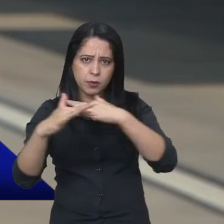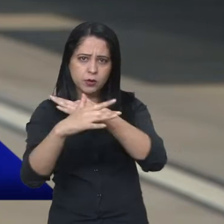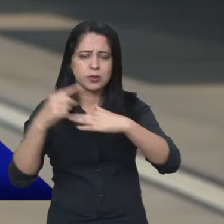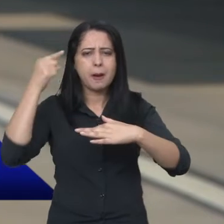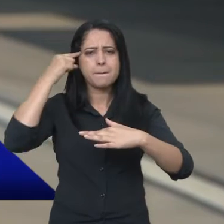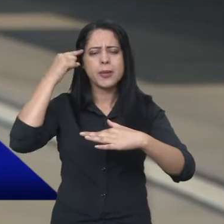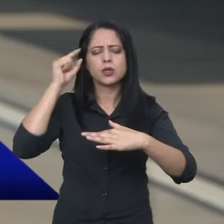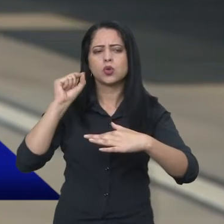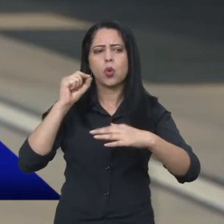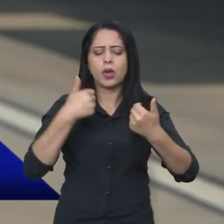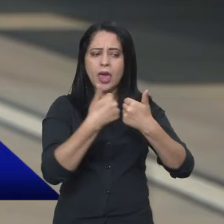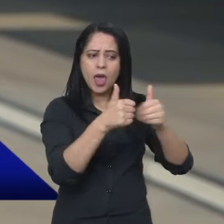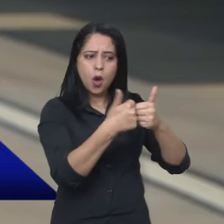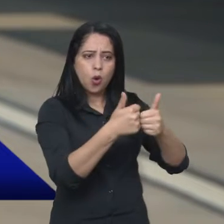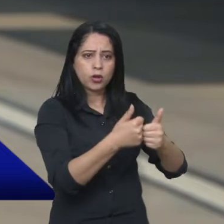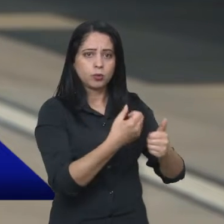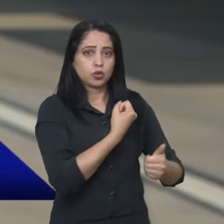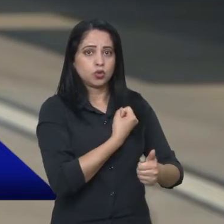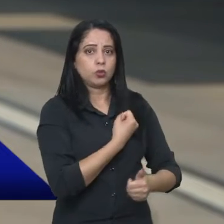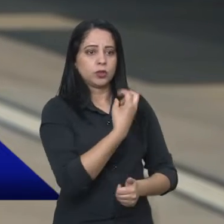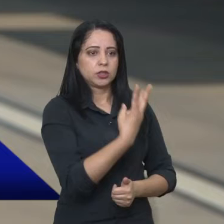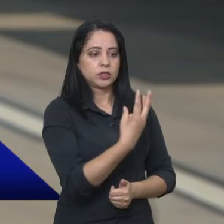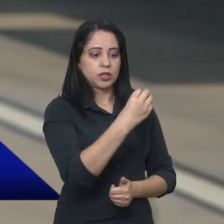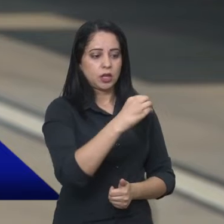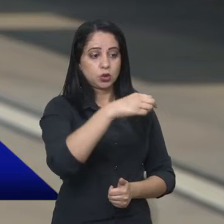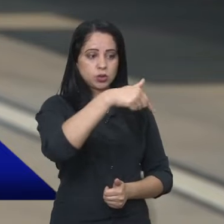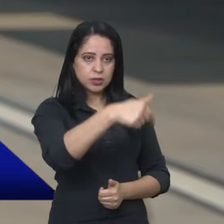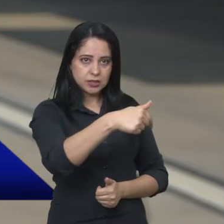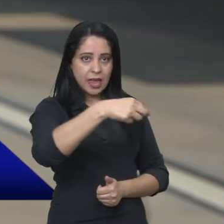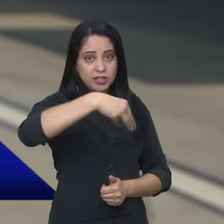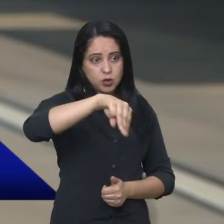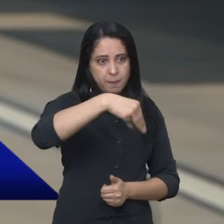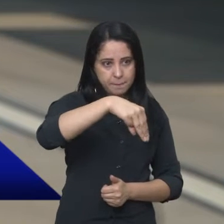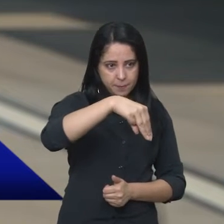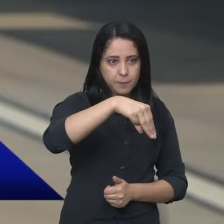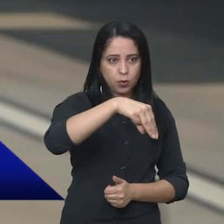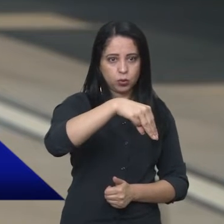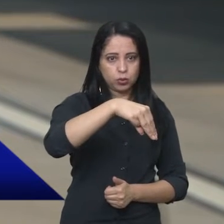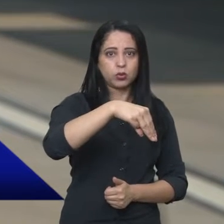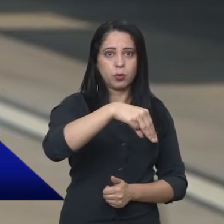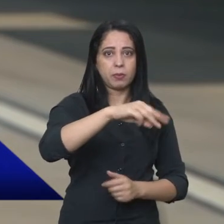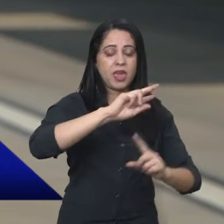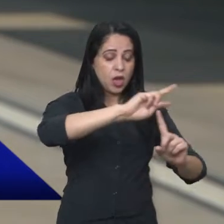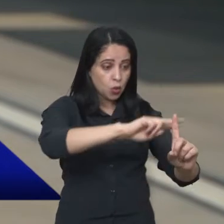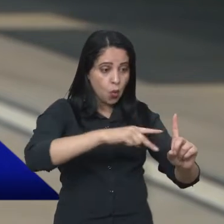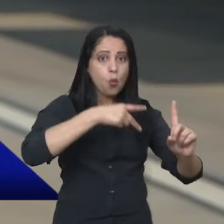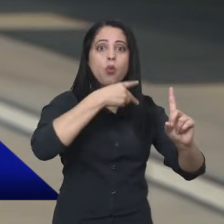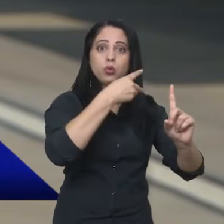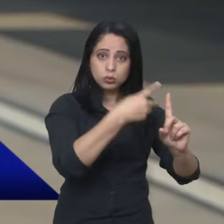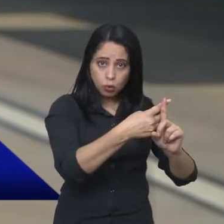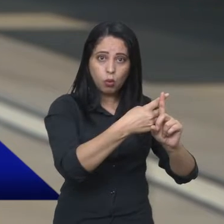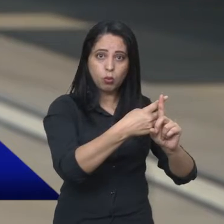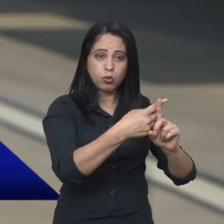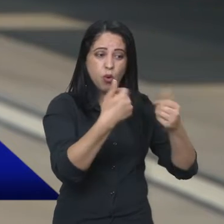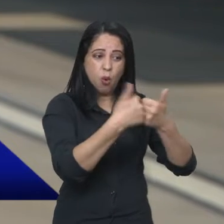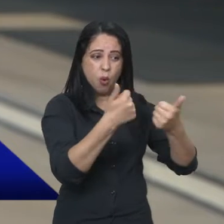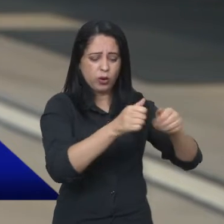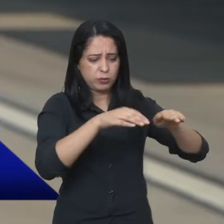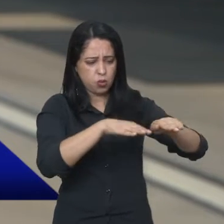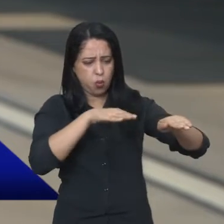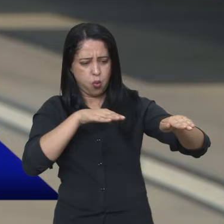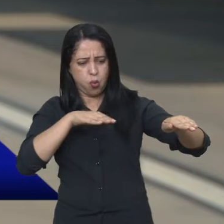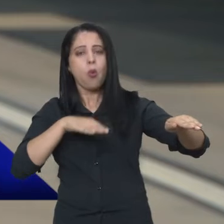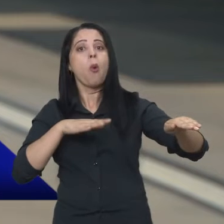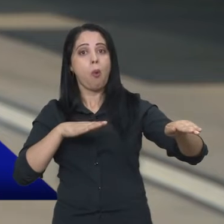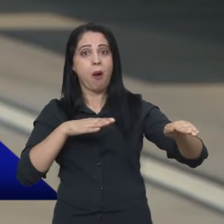urbana agora a linha 307 a que é a linha Morumbi terminal central vai ter mais viagens justamente já